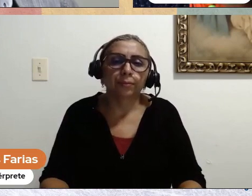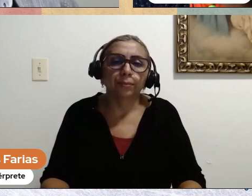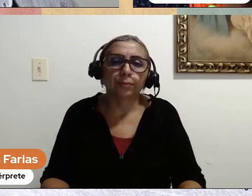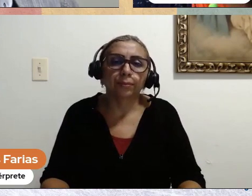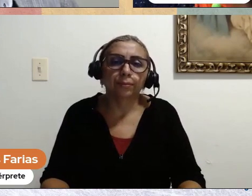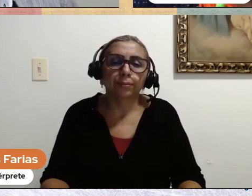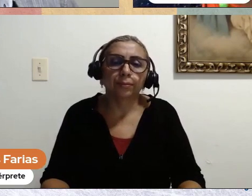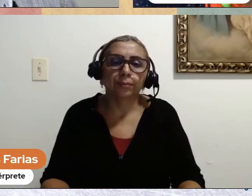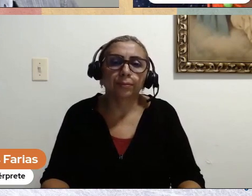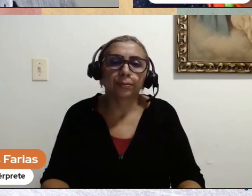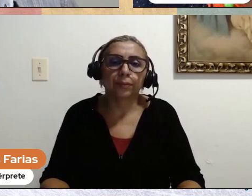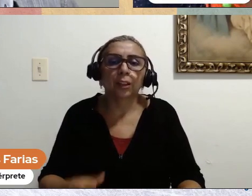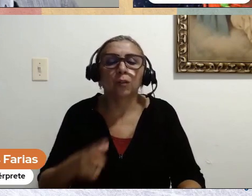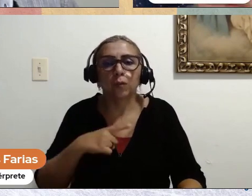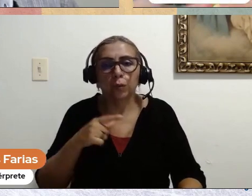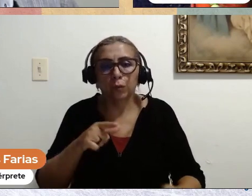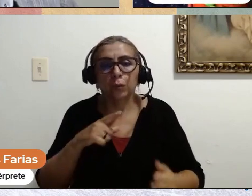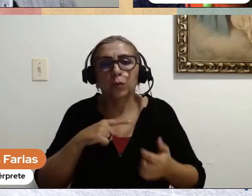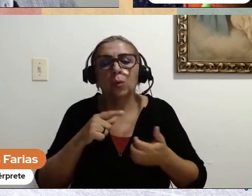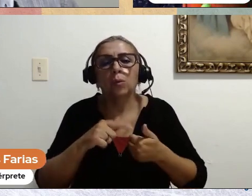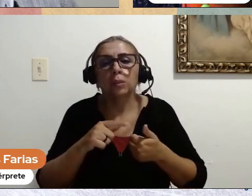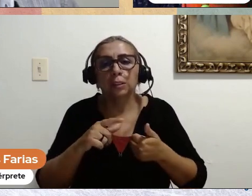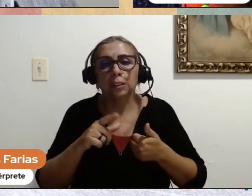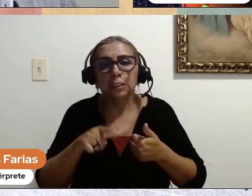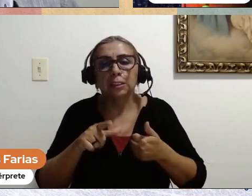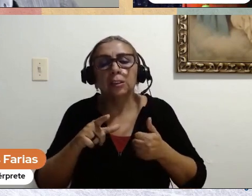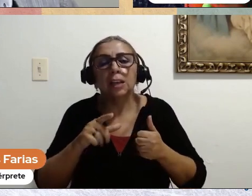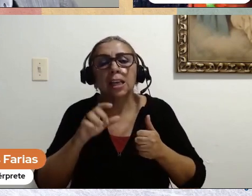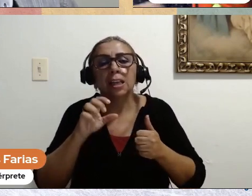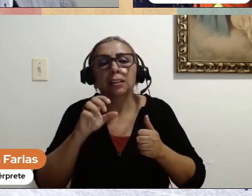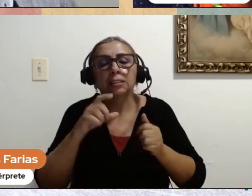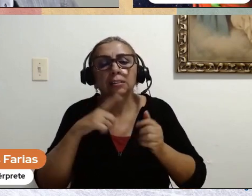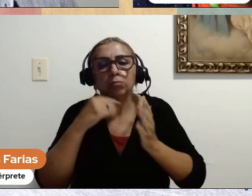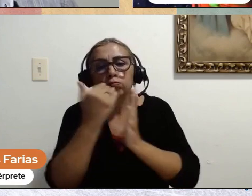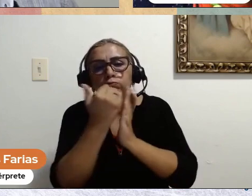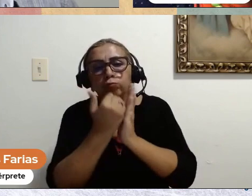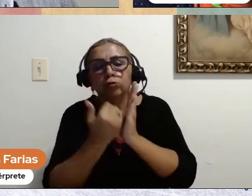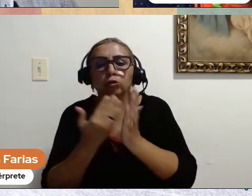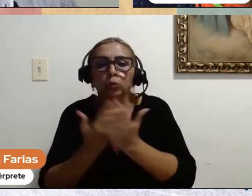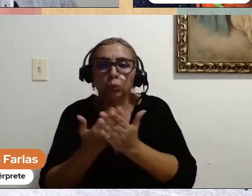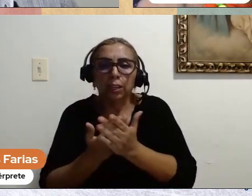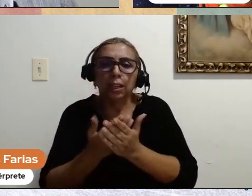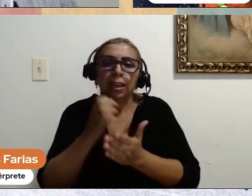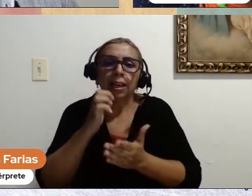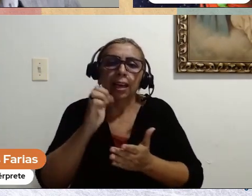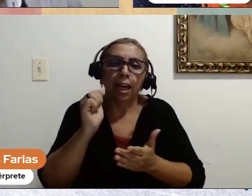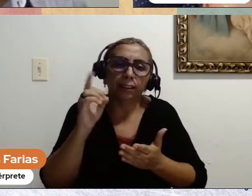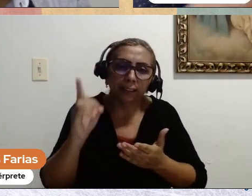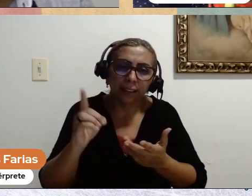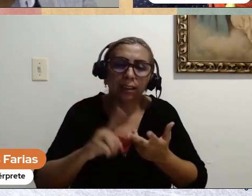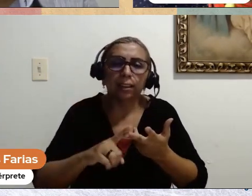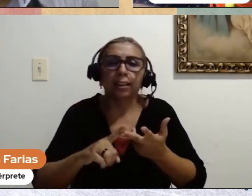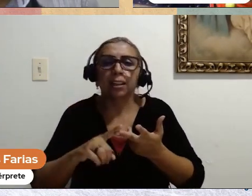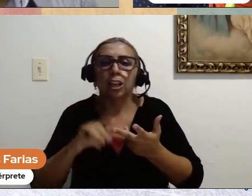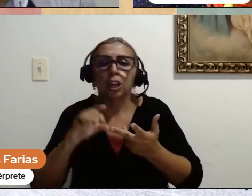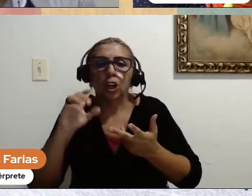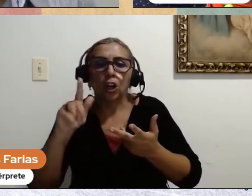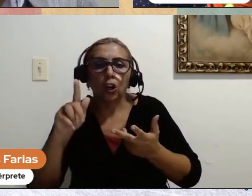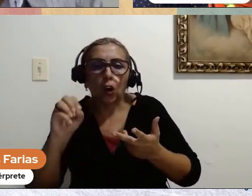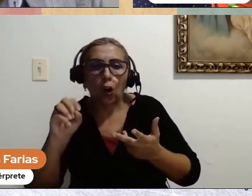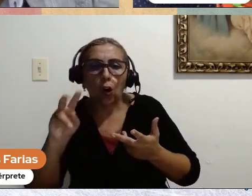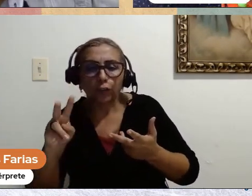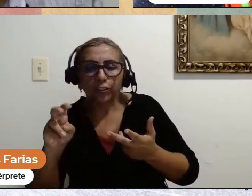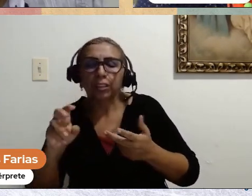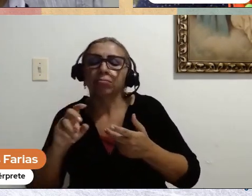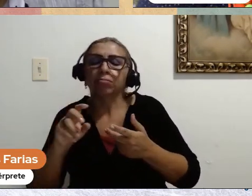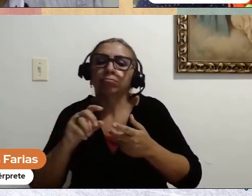foi adotado o Double Core, mas os esquemas que foram estudados, EAD, Double Core, EGOV, enfim, aí